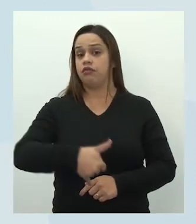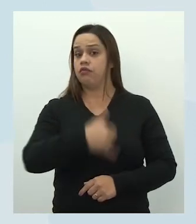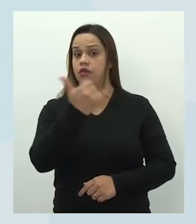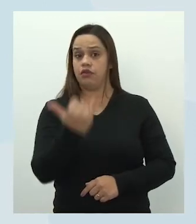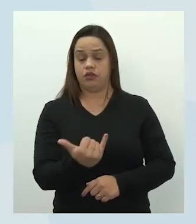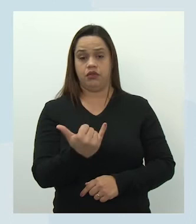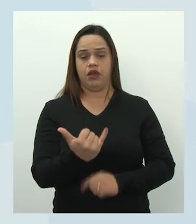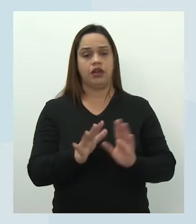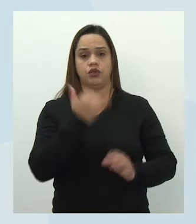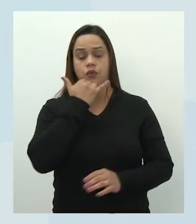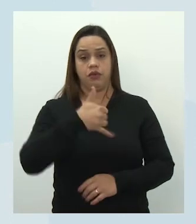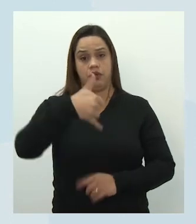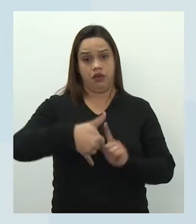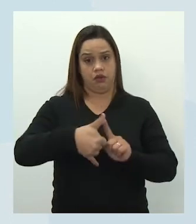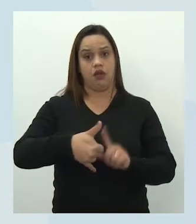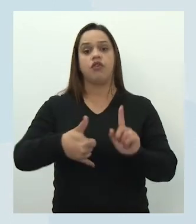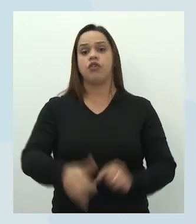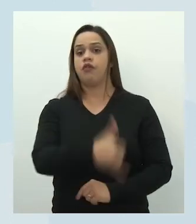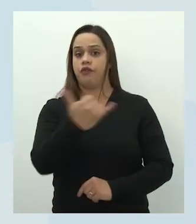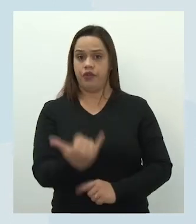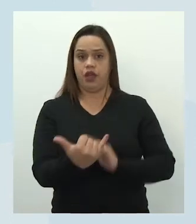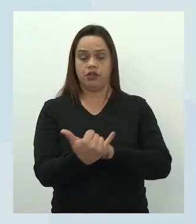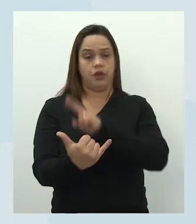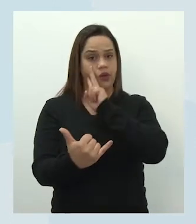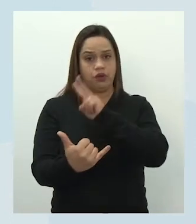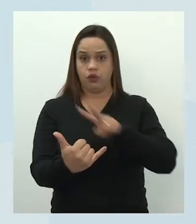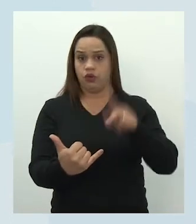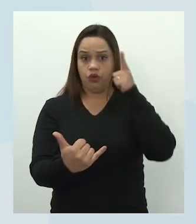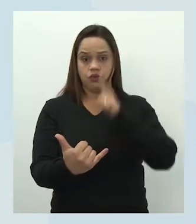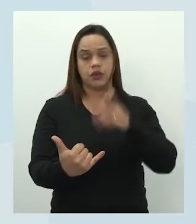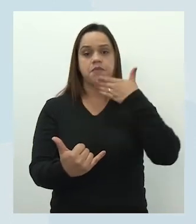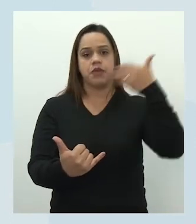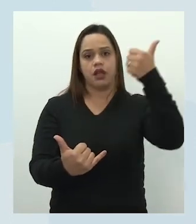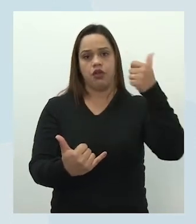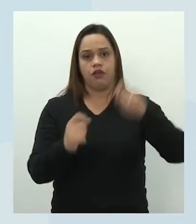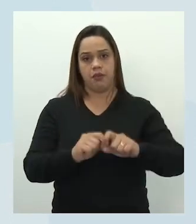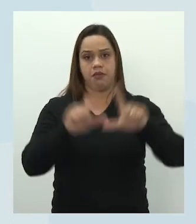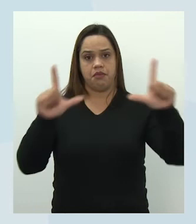vertical, não, horizontal, desculpa, o celular para ficar,